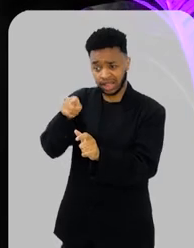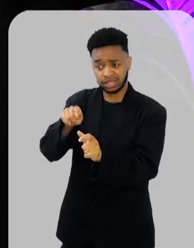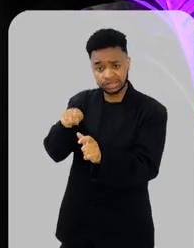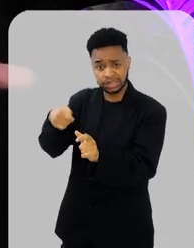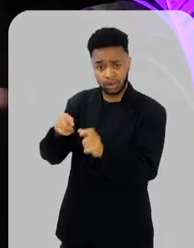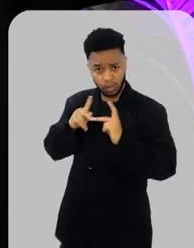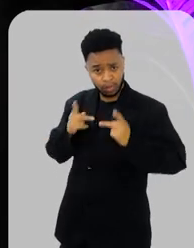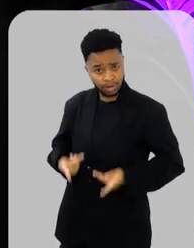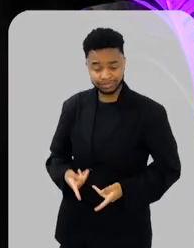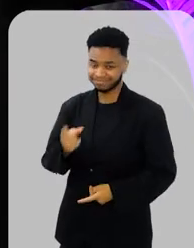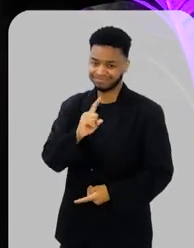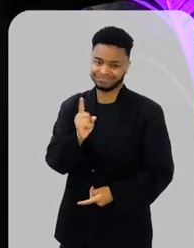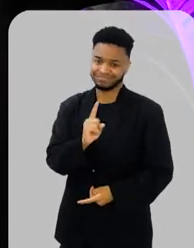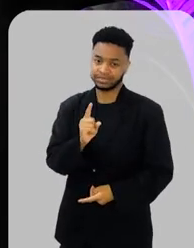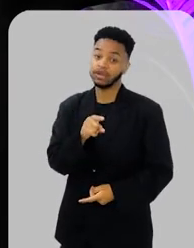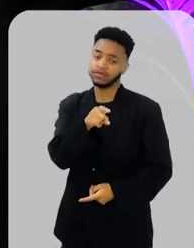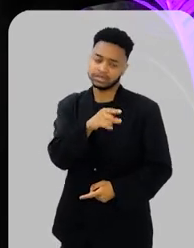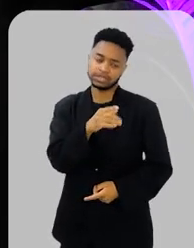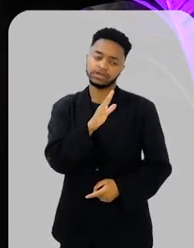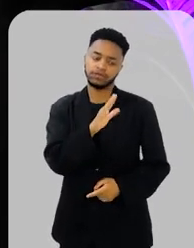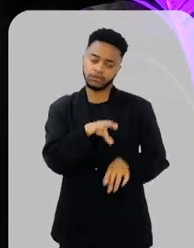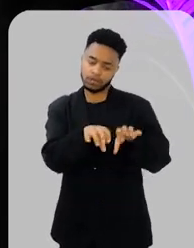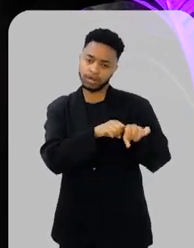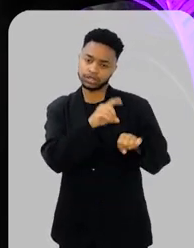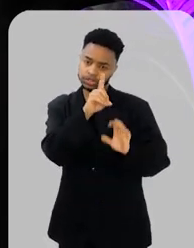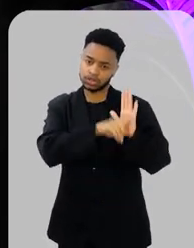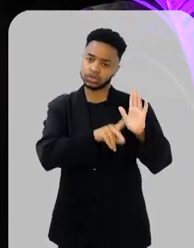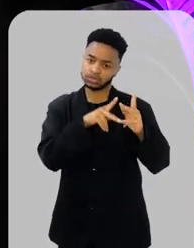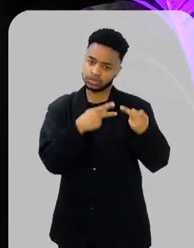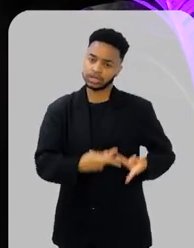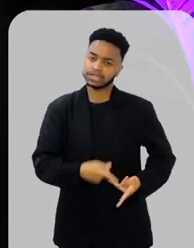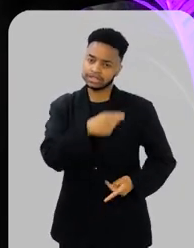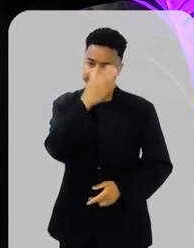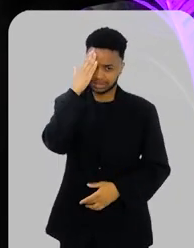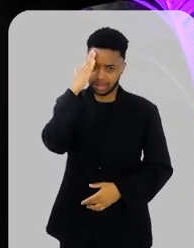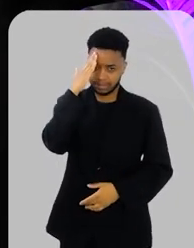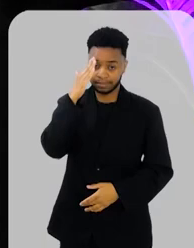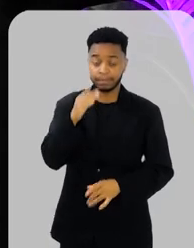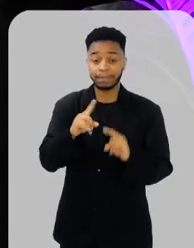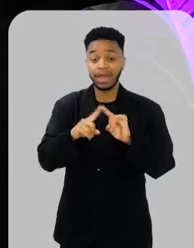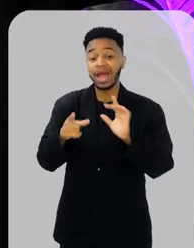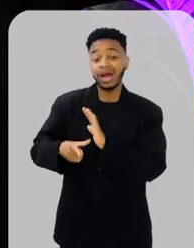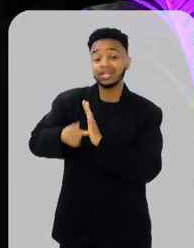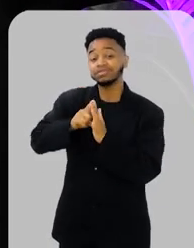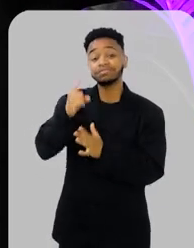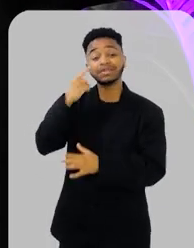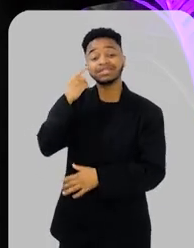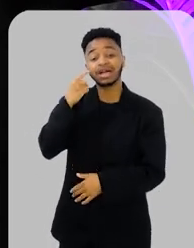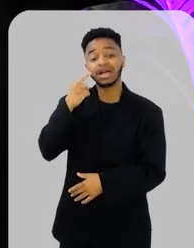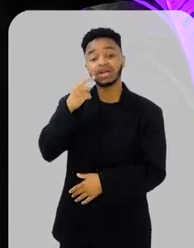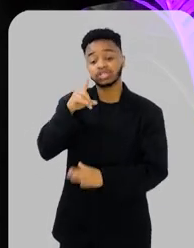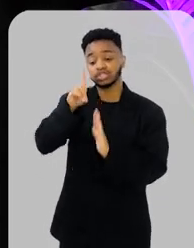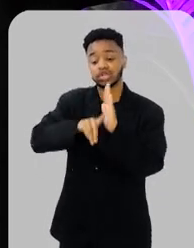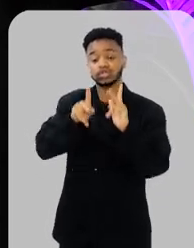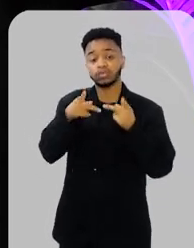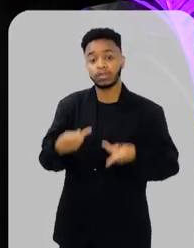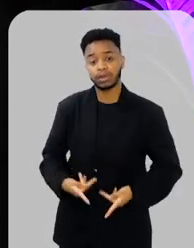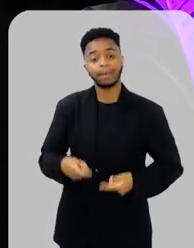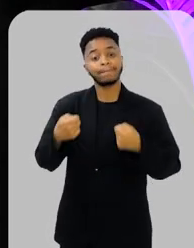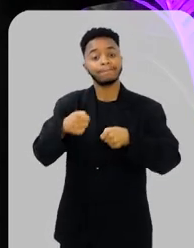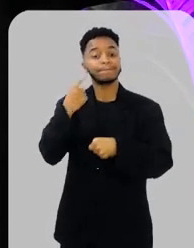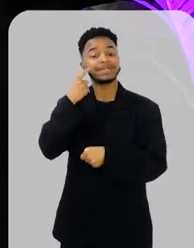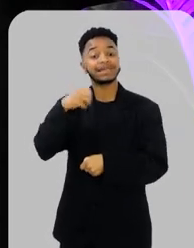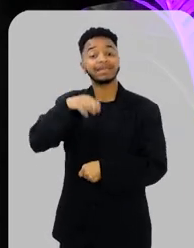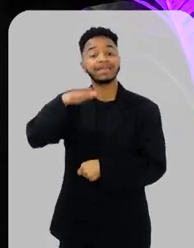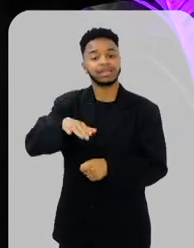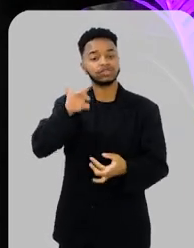né? O senhor, como especialista em direitos humanos, sabe muito bem disso. Antes da gente pensar os direitos humanos, a gente tem que pensar quem são os humanos